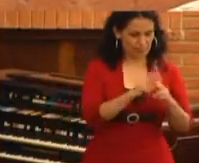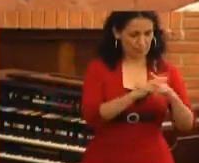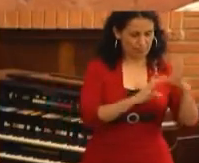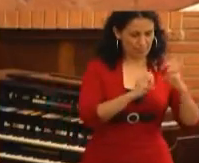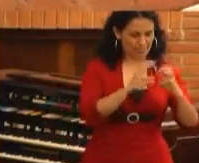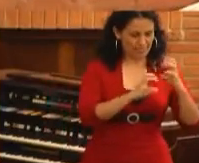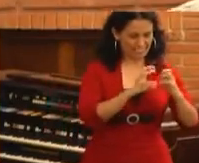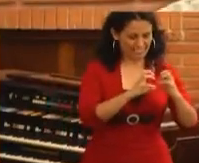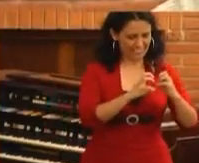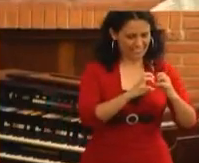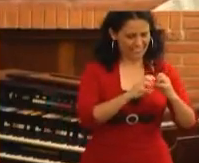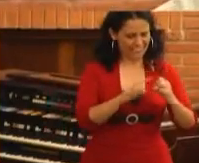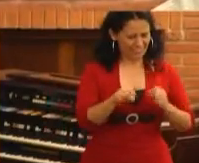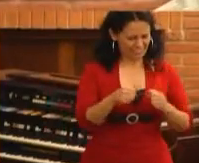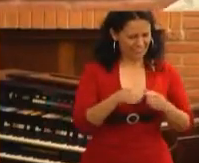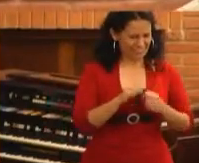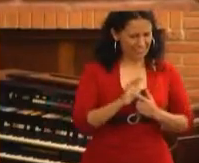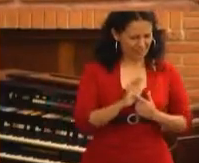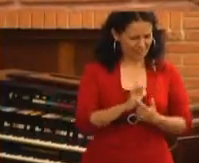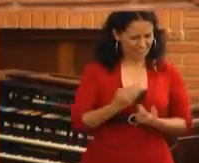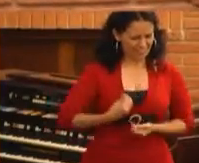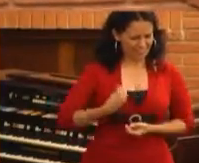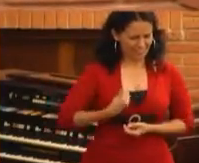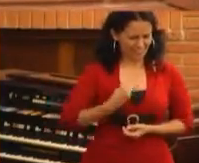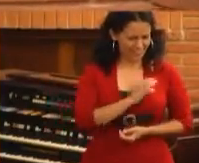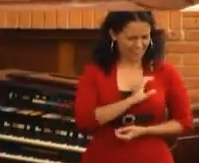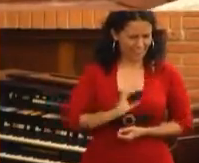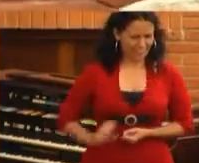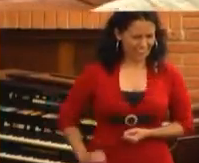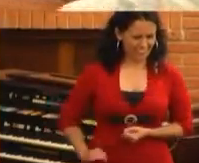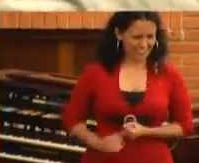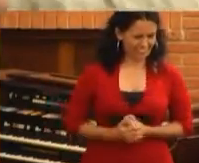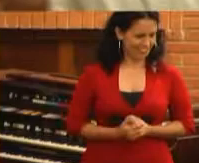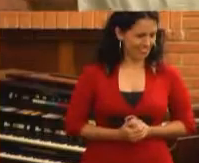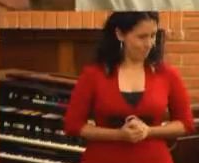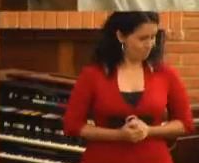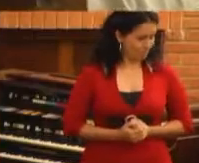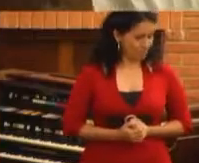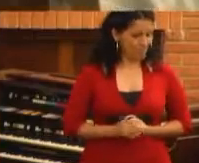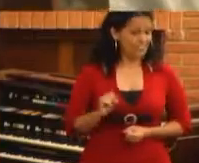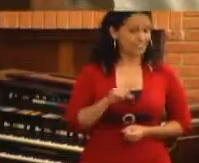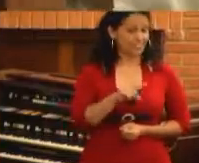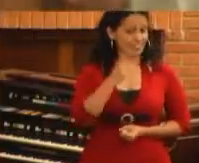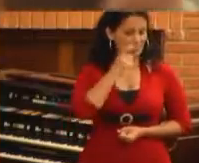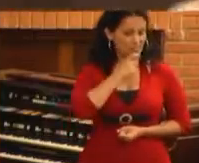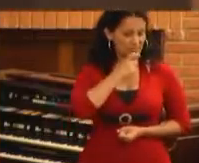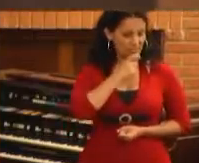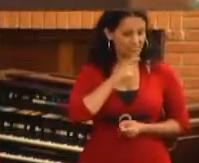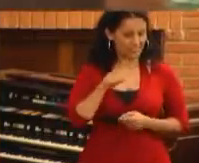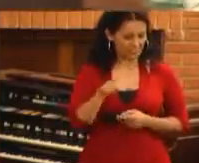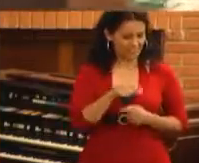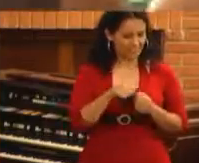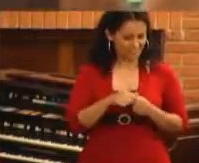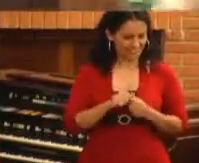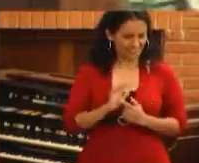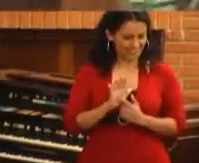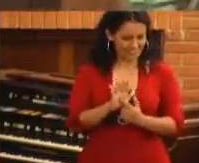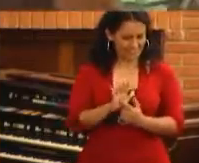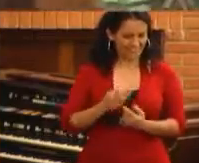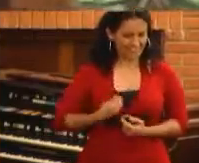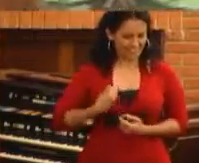Irmãozinhos amados, quando Cristo, que é a vossa vida, nós estamos hoje nesses dias, que a